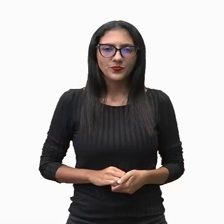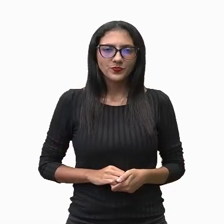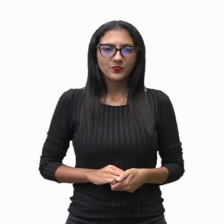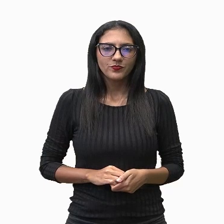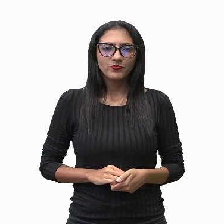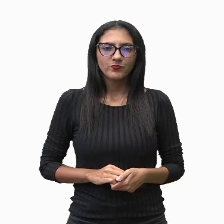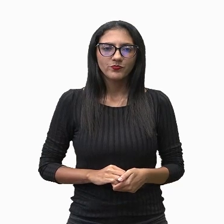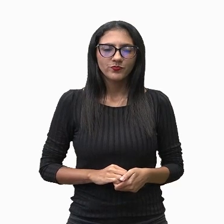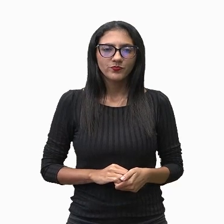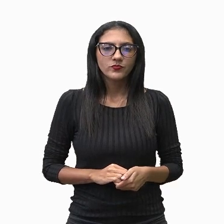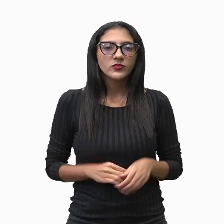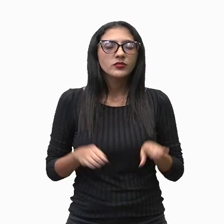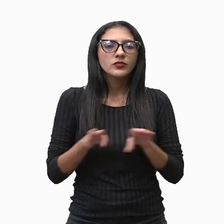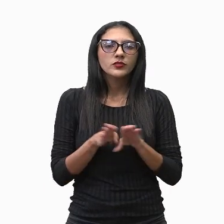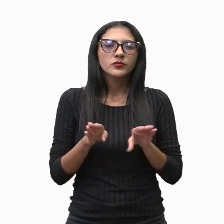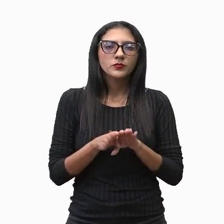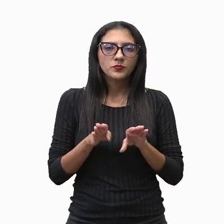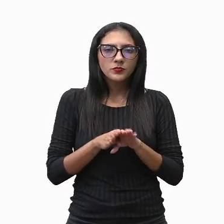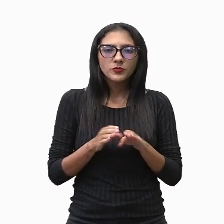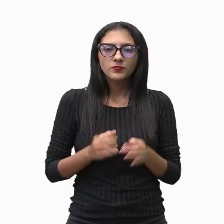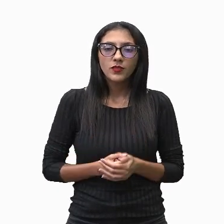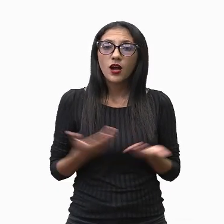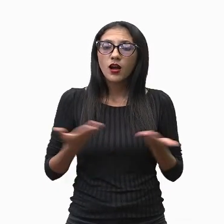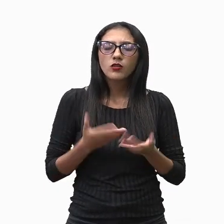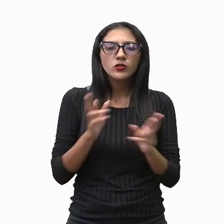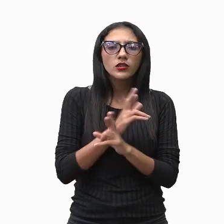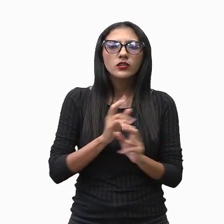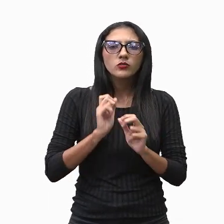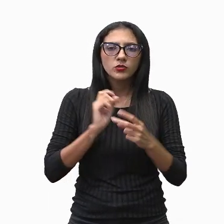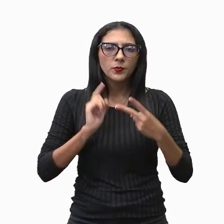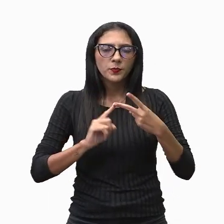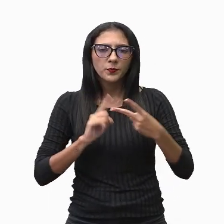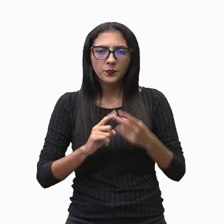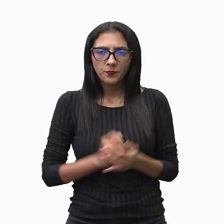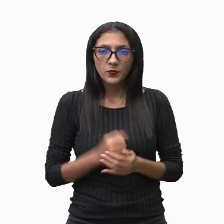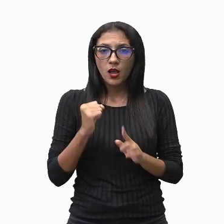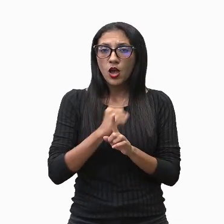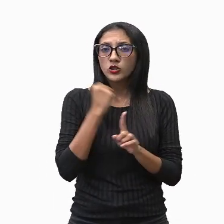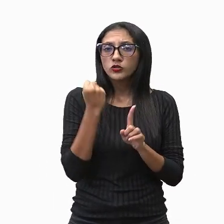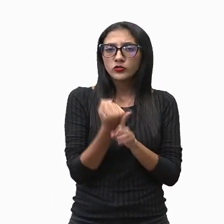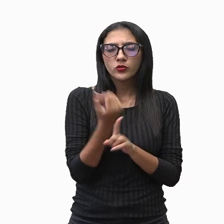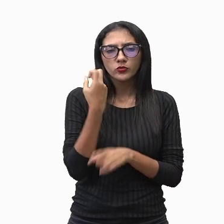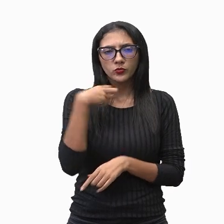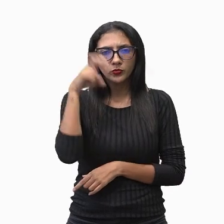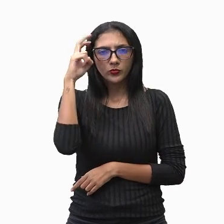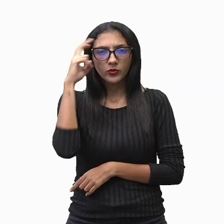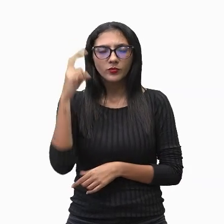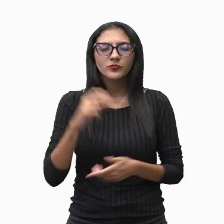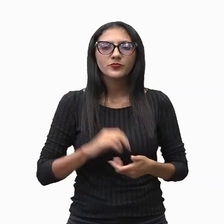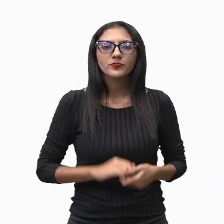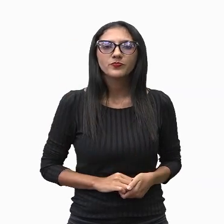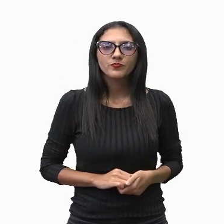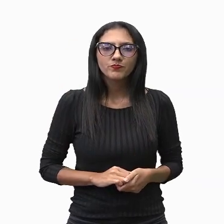adiante. Falando sobre motivos de migração, nós temos também os fatores socioculturais.